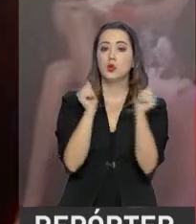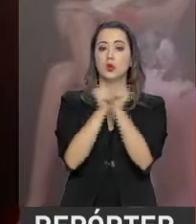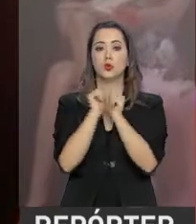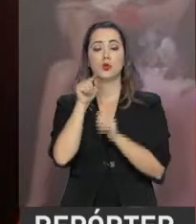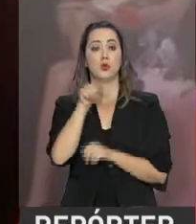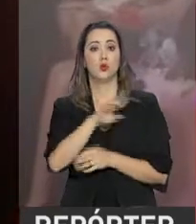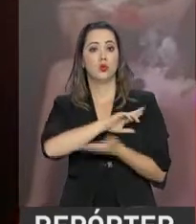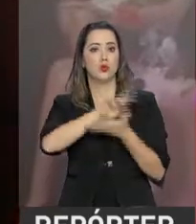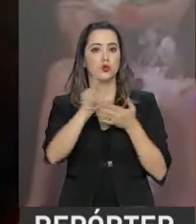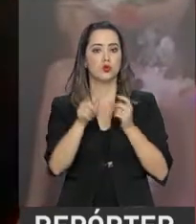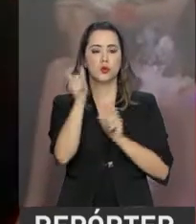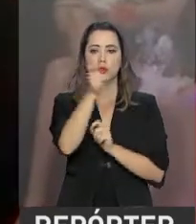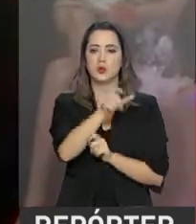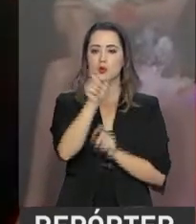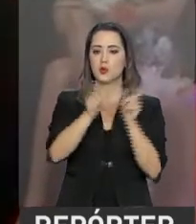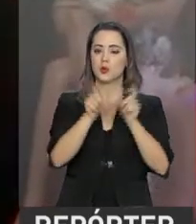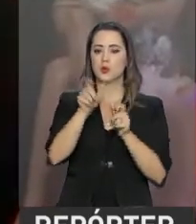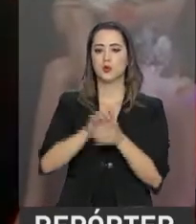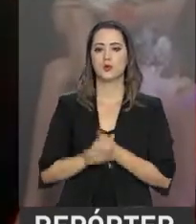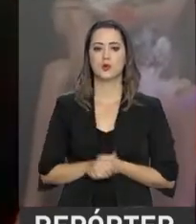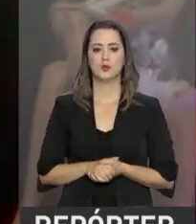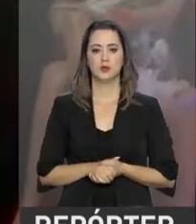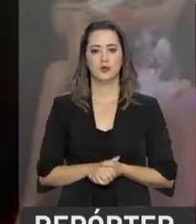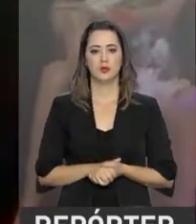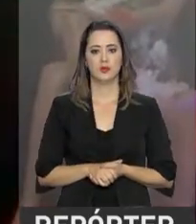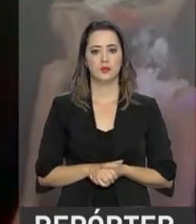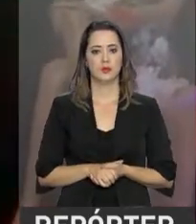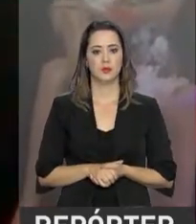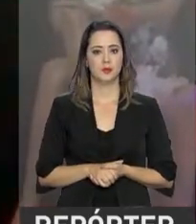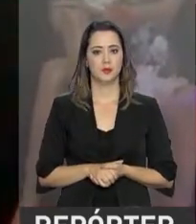Lucinda, entre outras artistas.